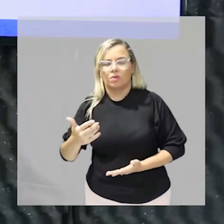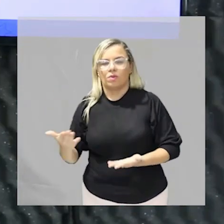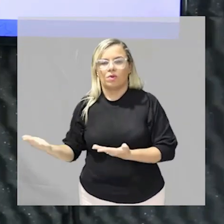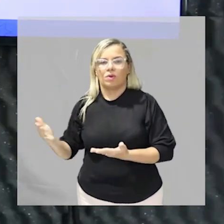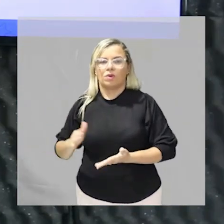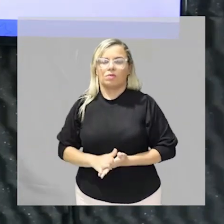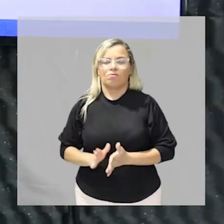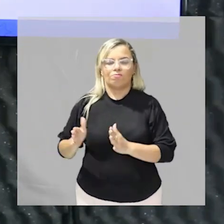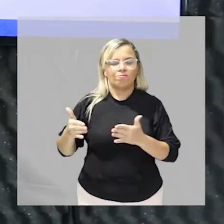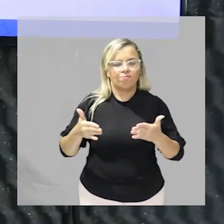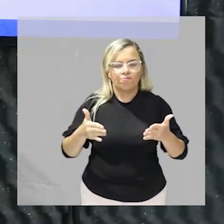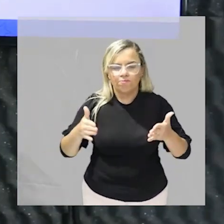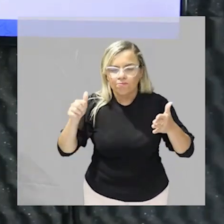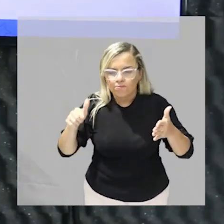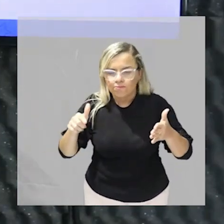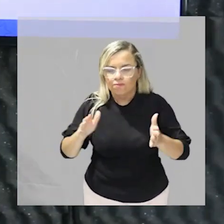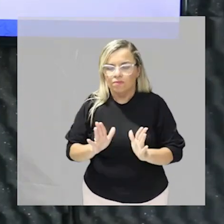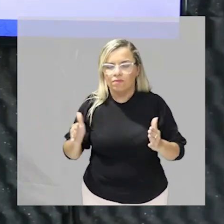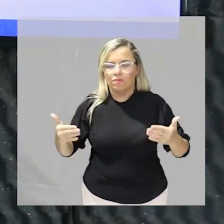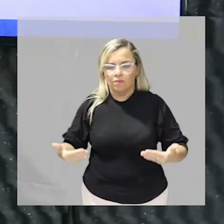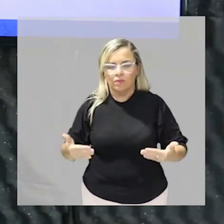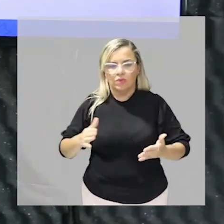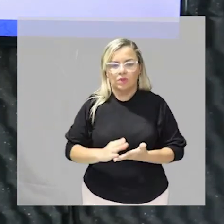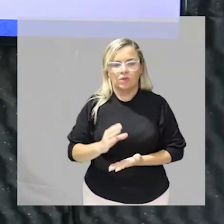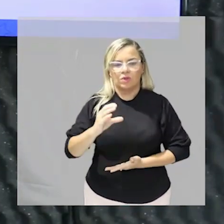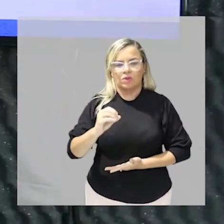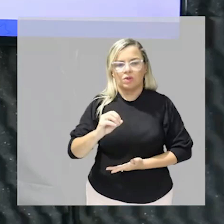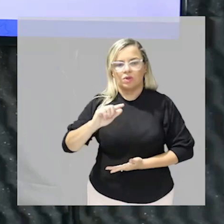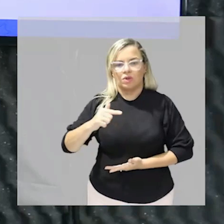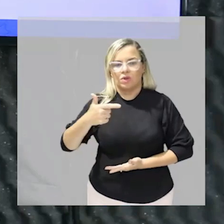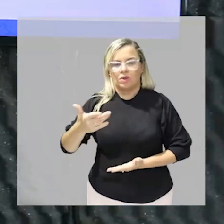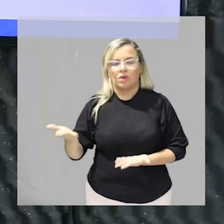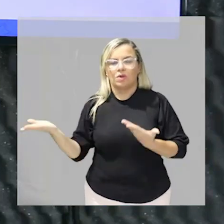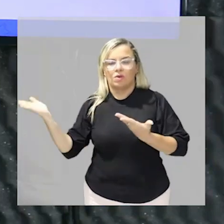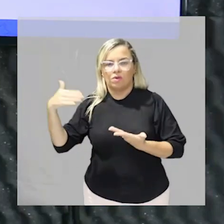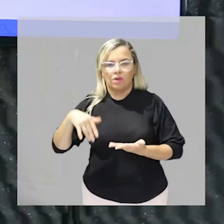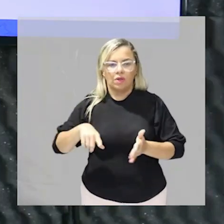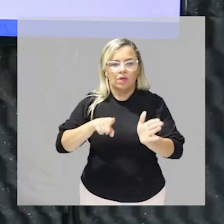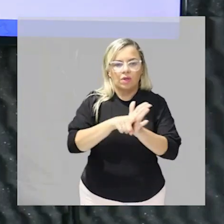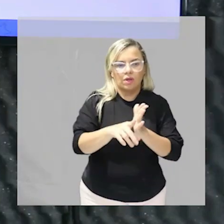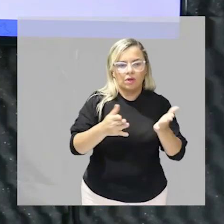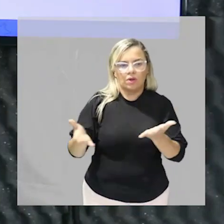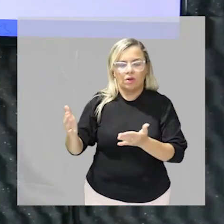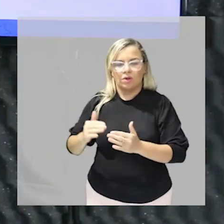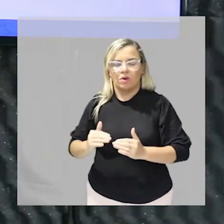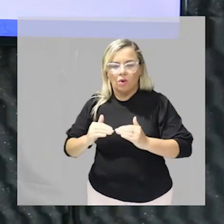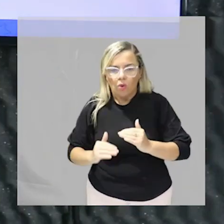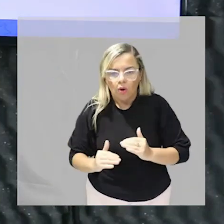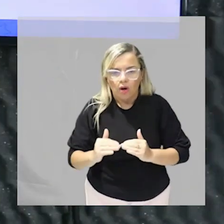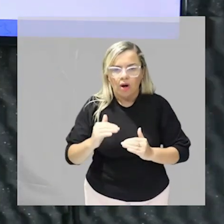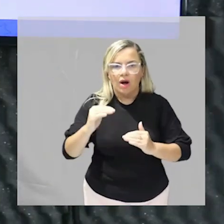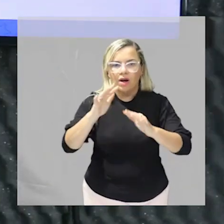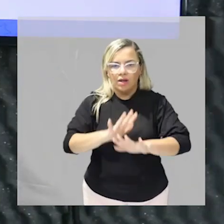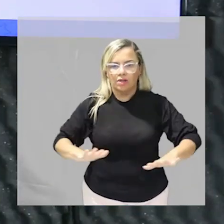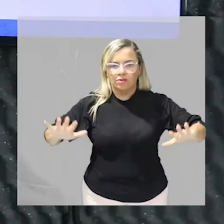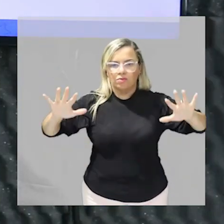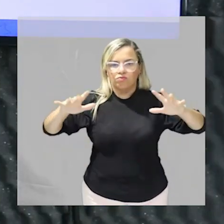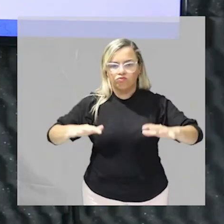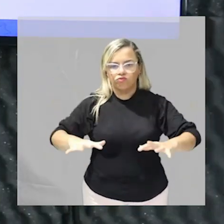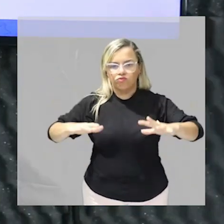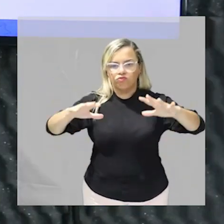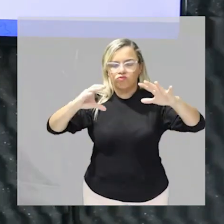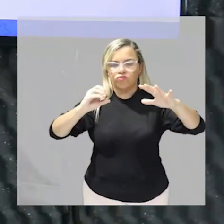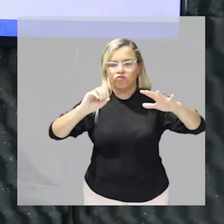um norte, né, falando sobre dióxido de carbono. E aí ele vem para a pergunta, né? O acréscimo de dióxido de carbono na atmosfera potencializa